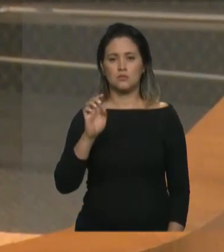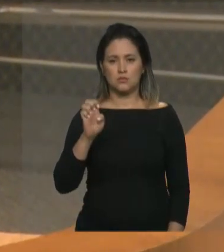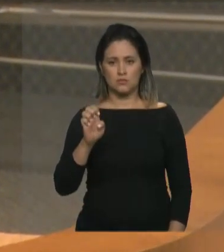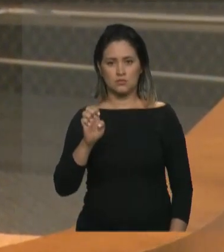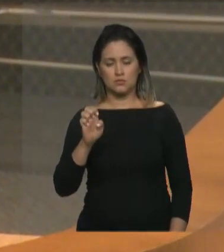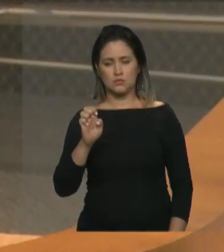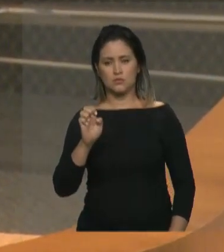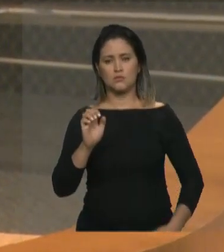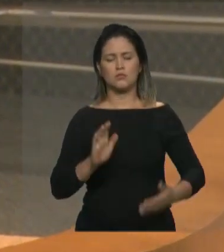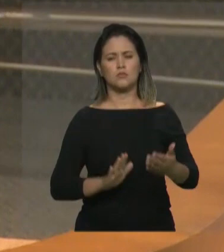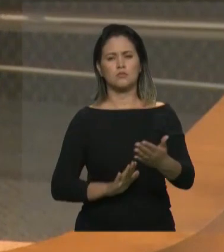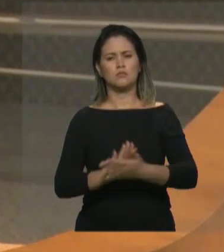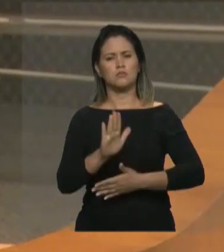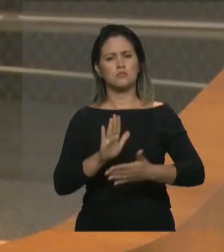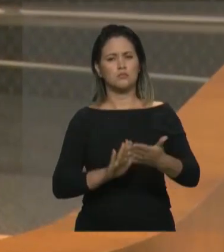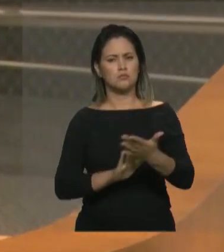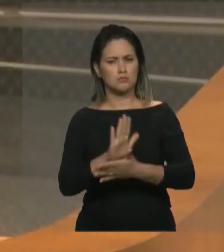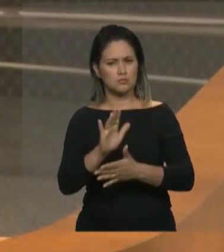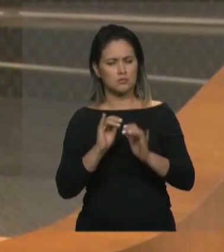e quase nada